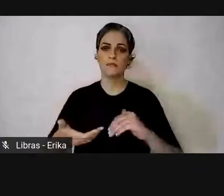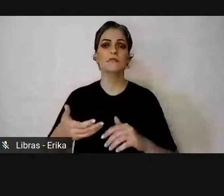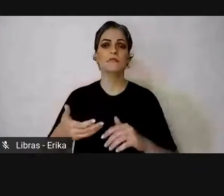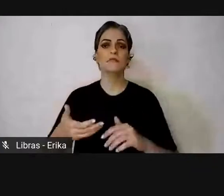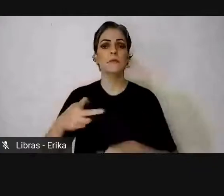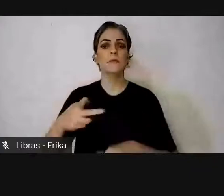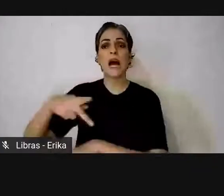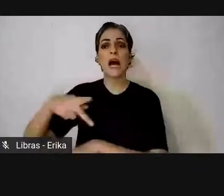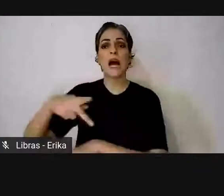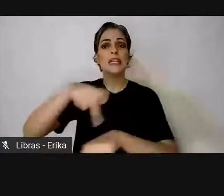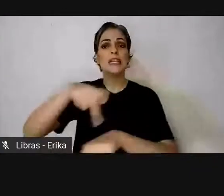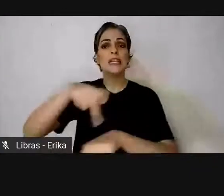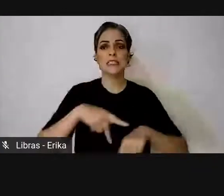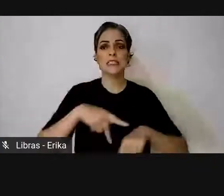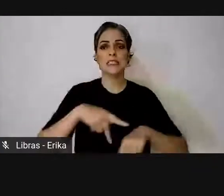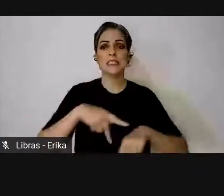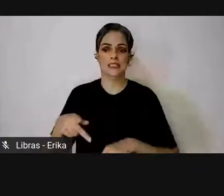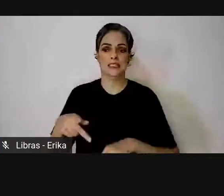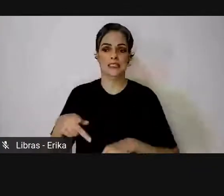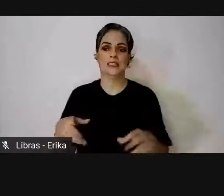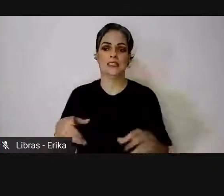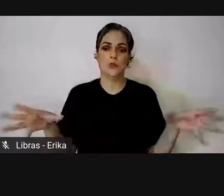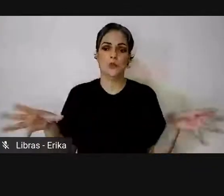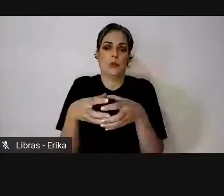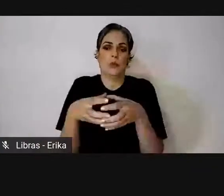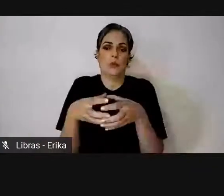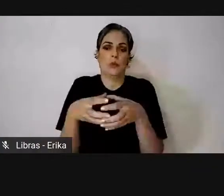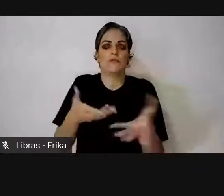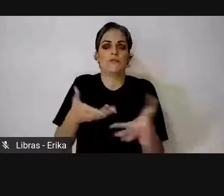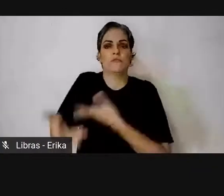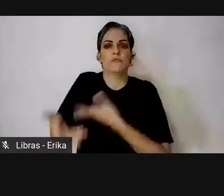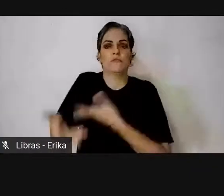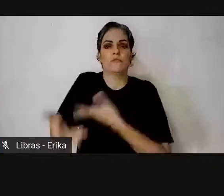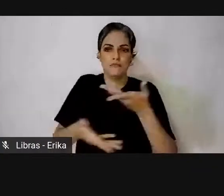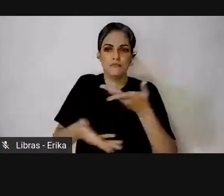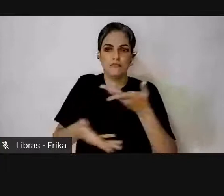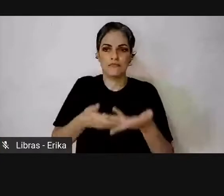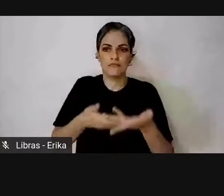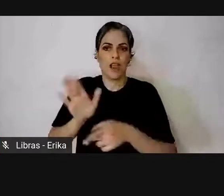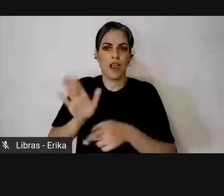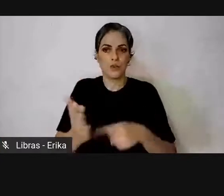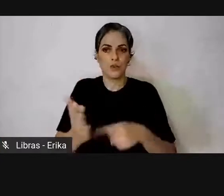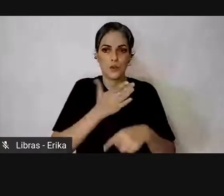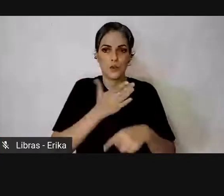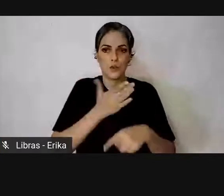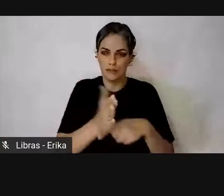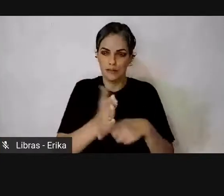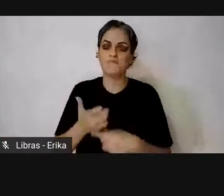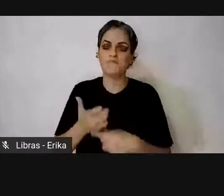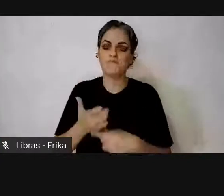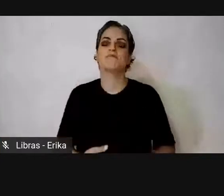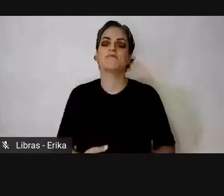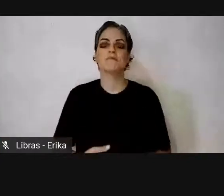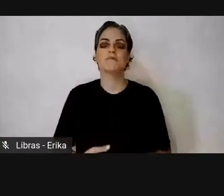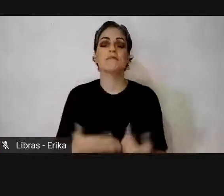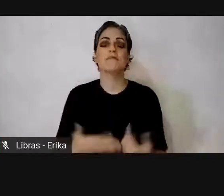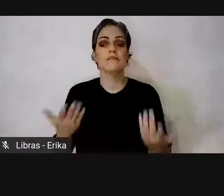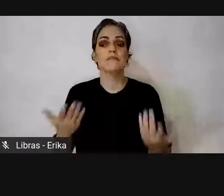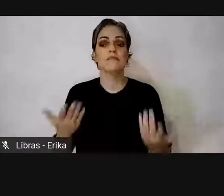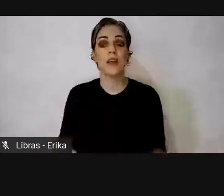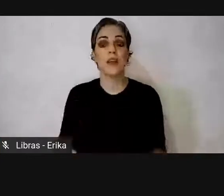parlamentos. Então, esse pedido era para que, se eu tinha alguma solução, teria alguma